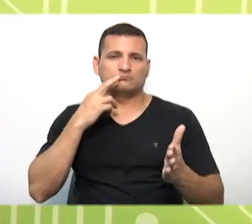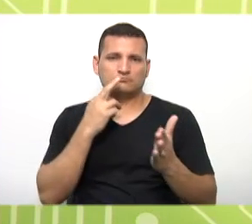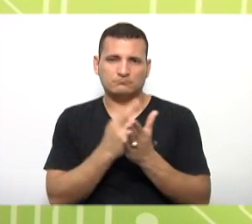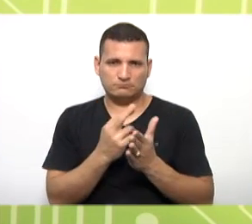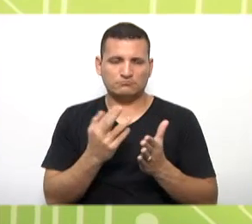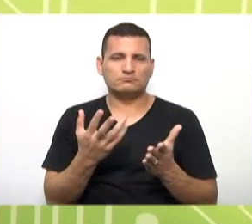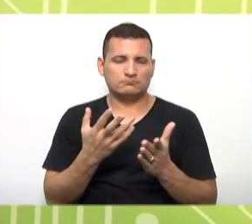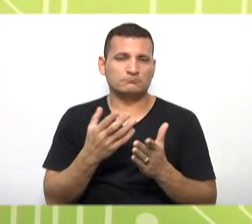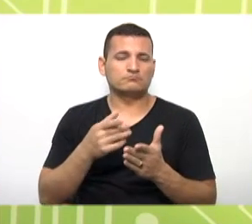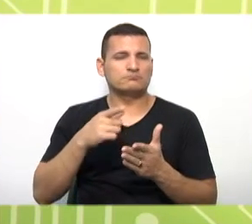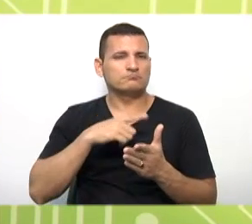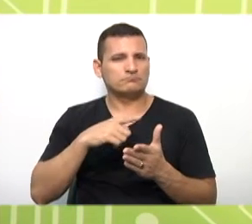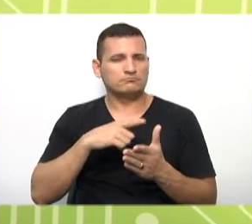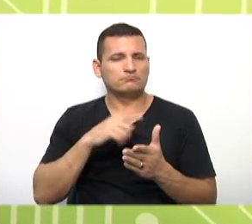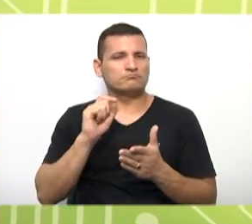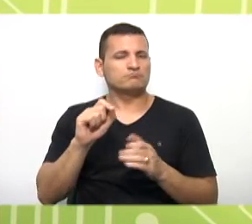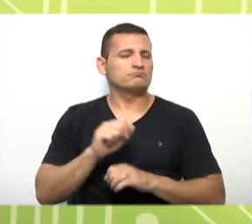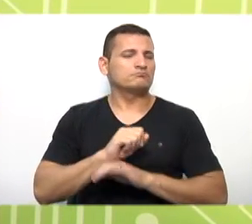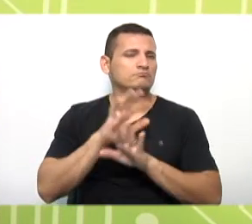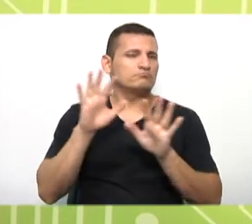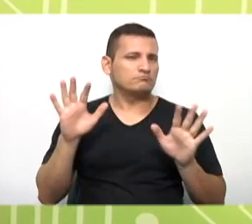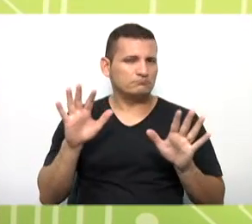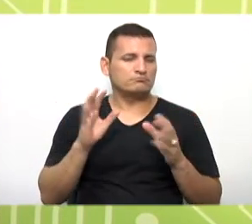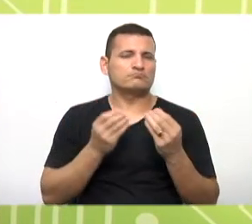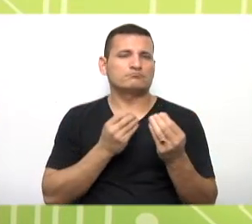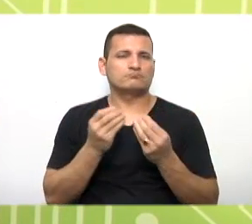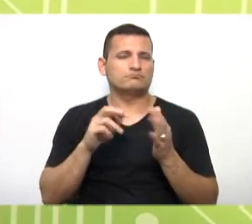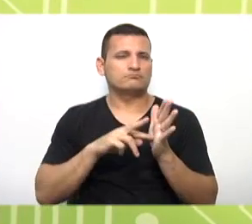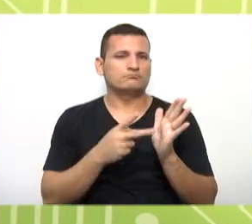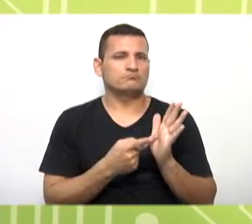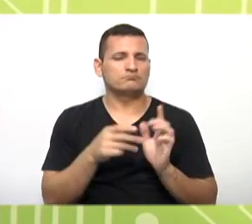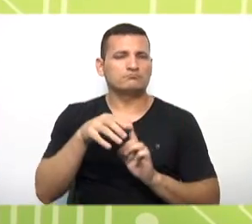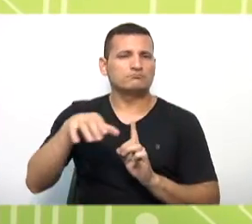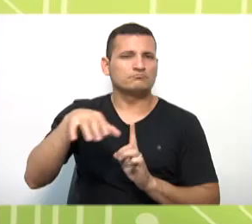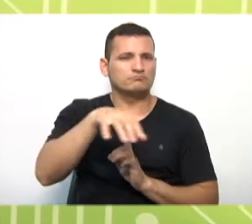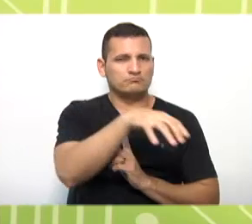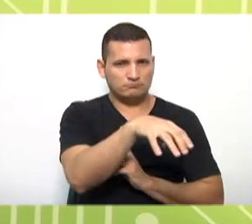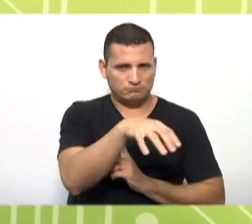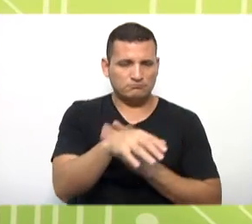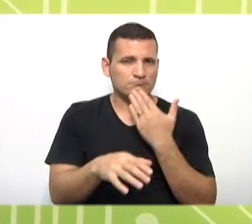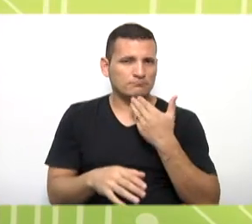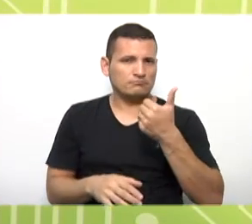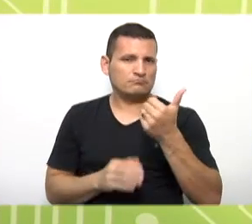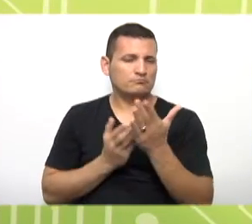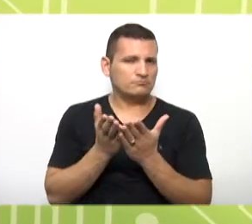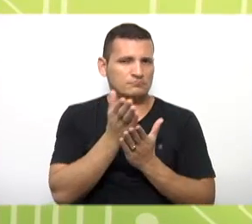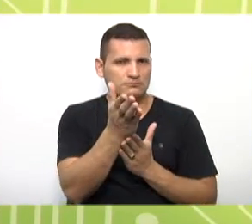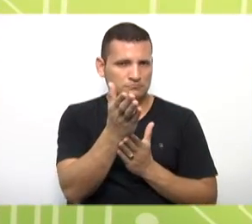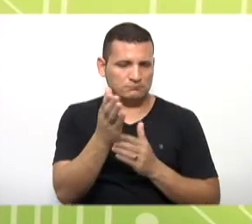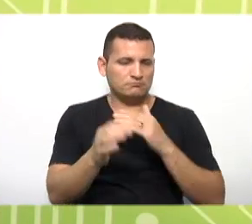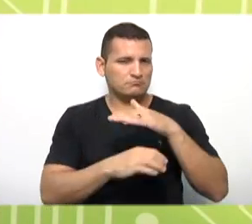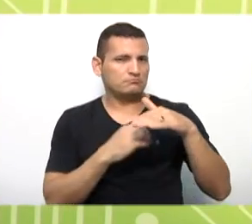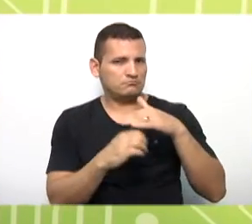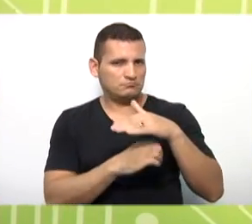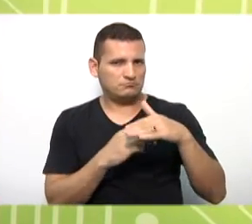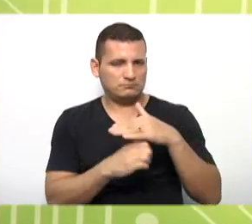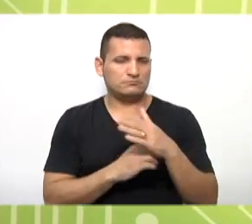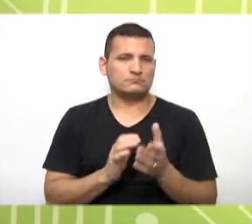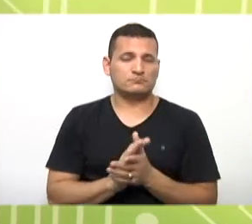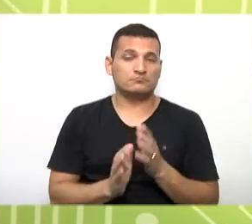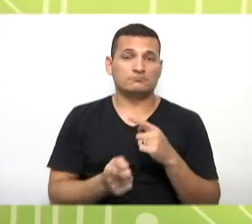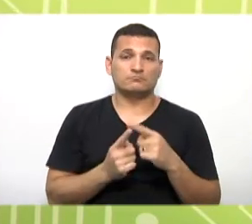aí deixou claro essa questão da descentralização como o melhor caminho para a organização. Porque